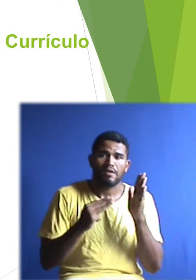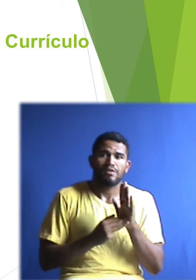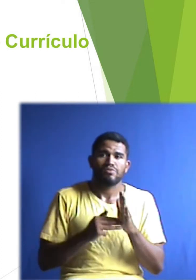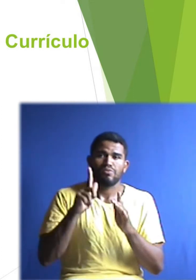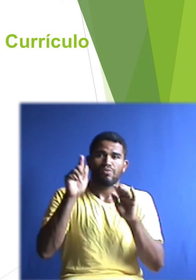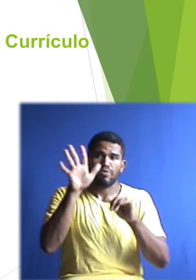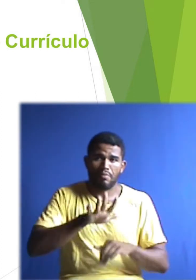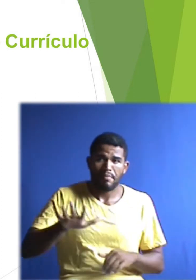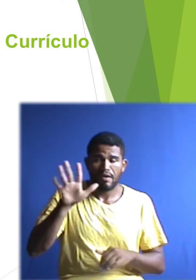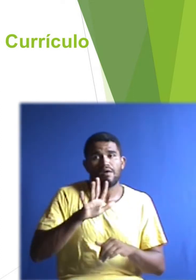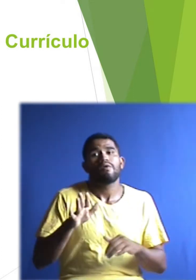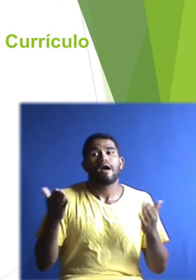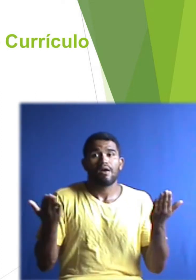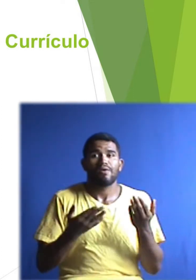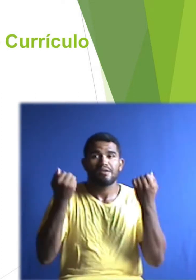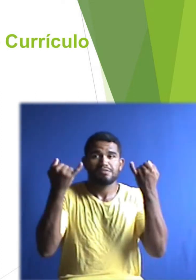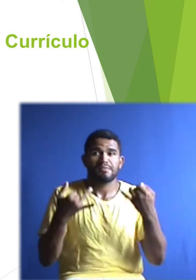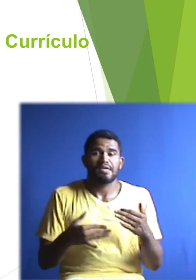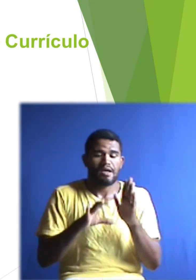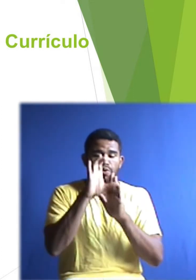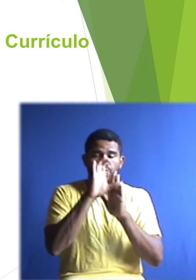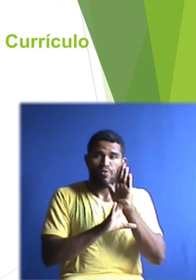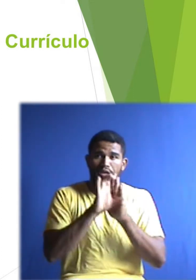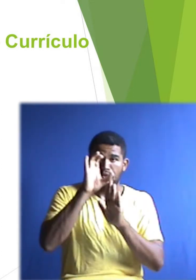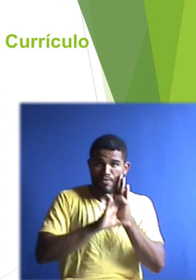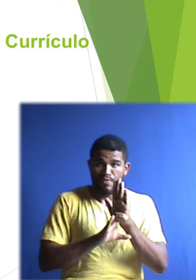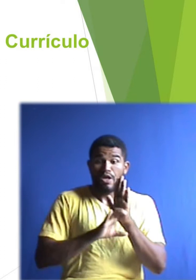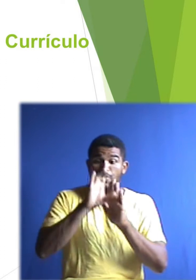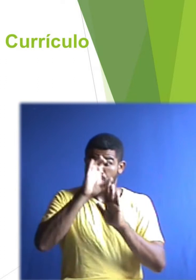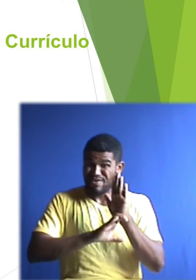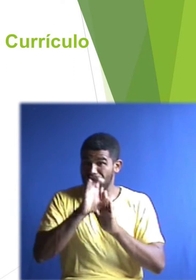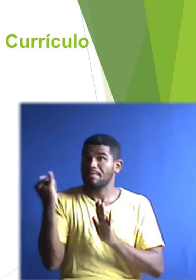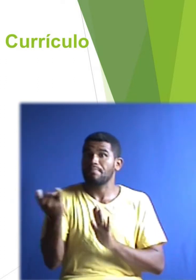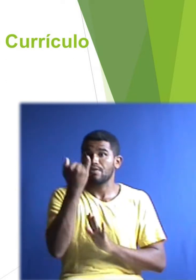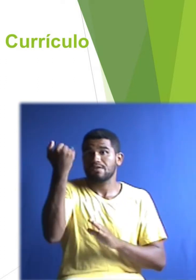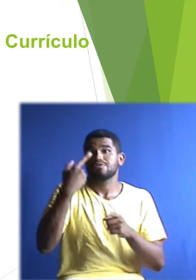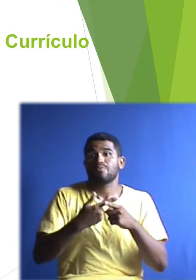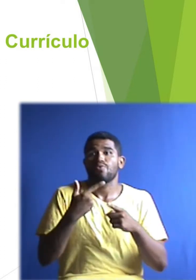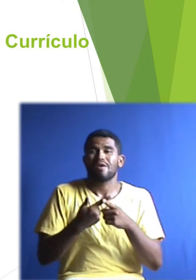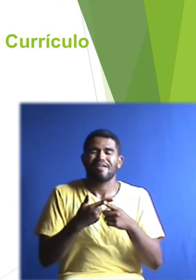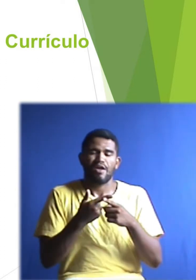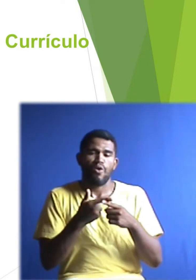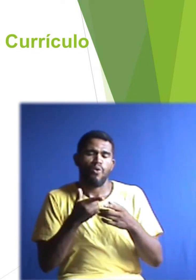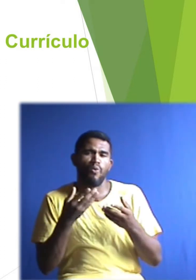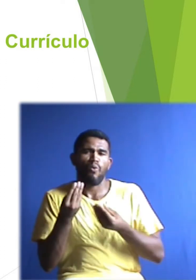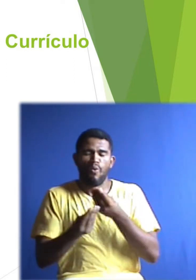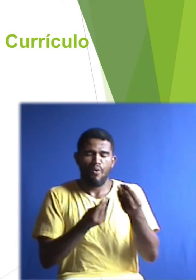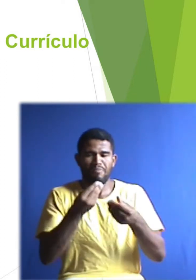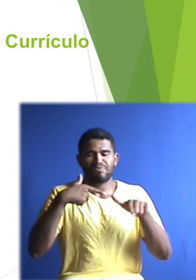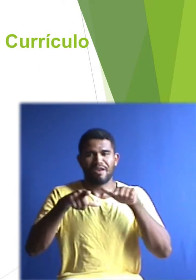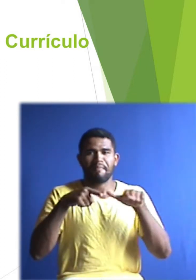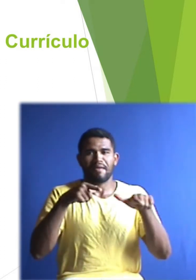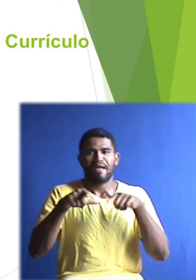O currículo ele é muito importante porque ele que norteia a maior parte do nosso trabalho